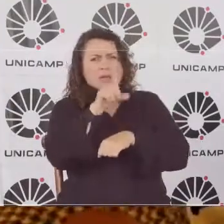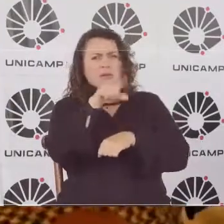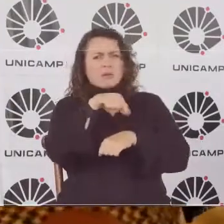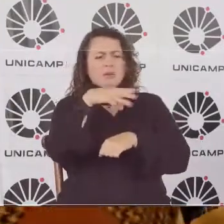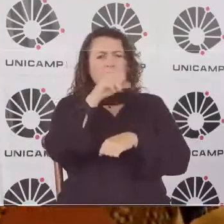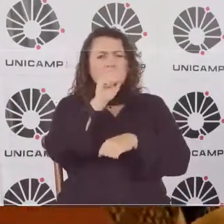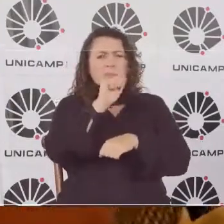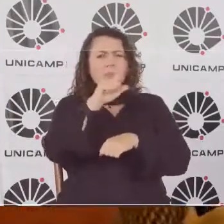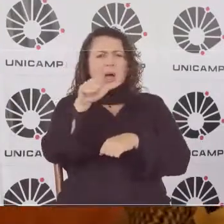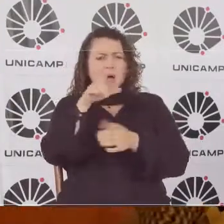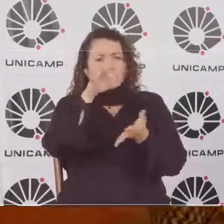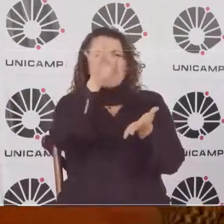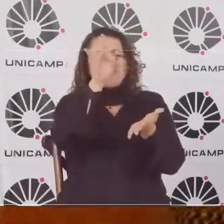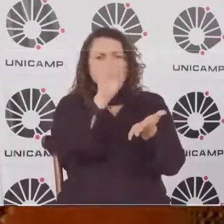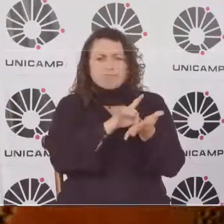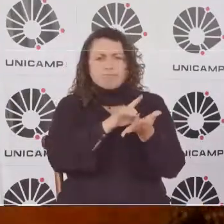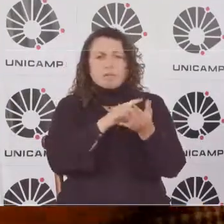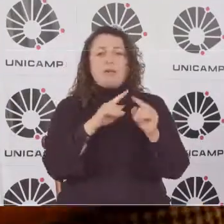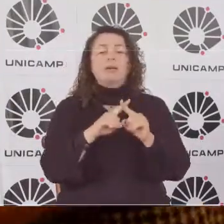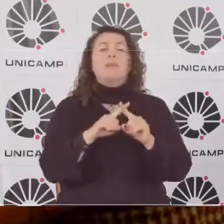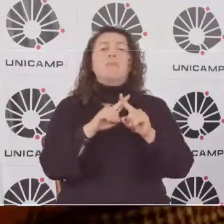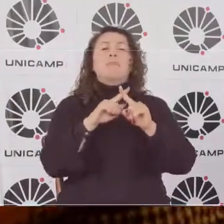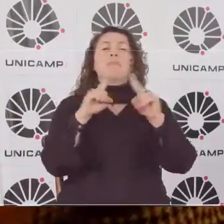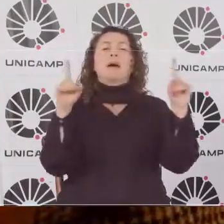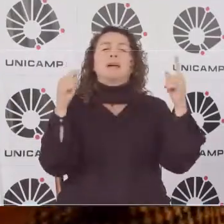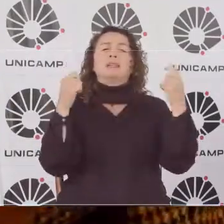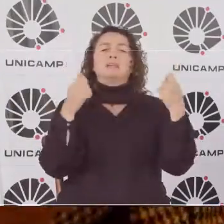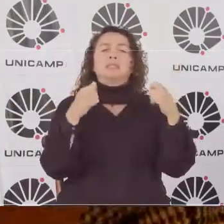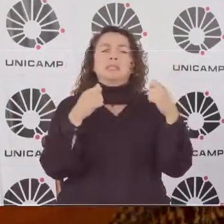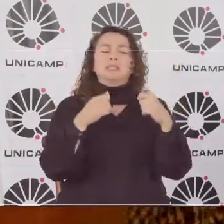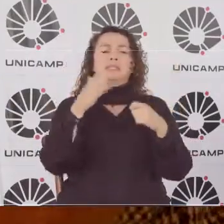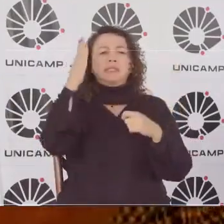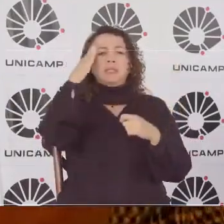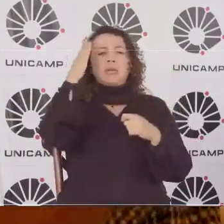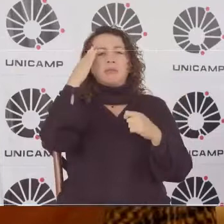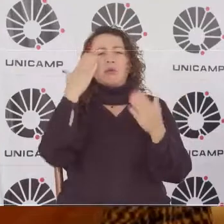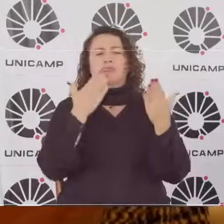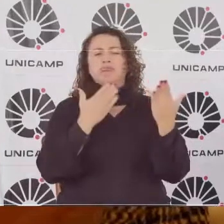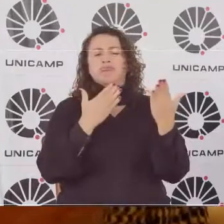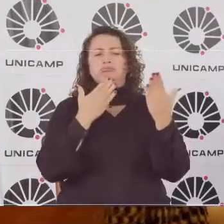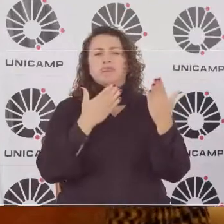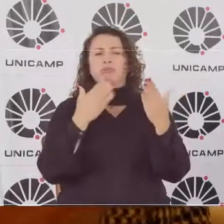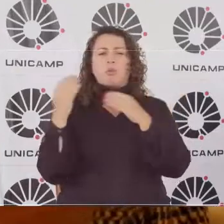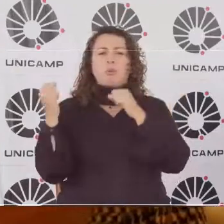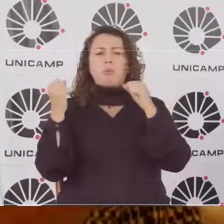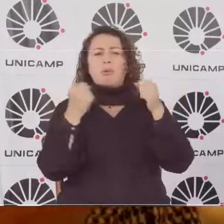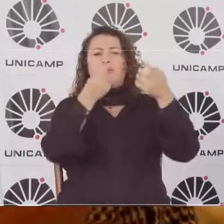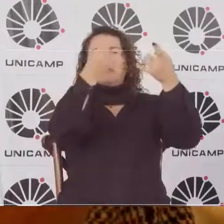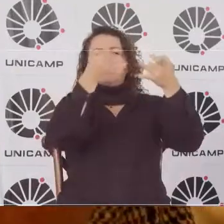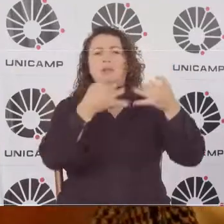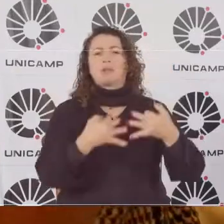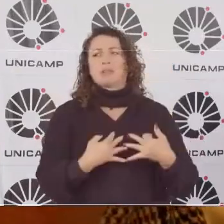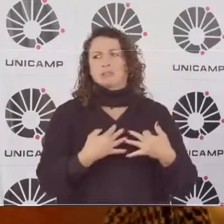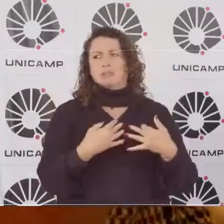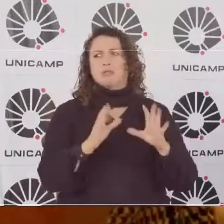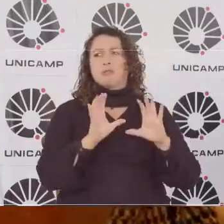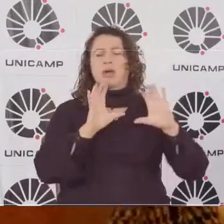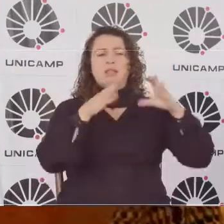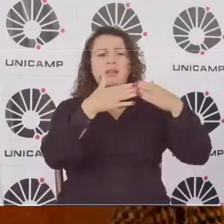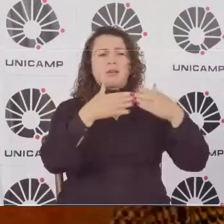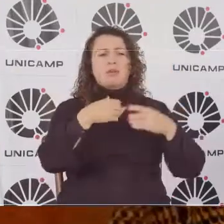fato moral concreto mas dúvida de seu poder explicativo como categoria